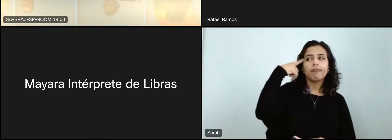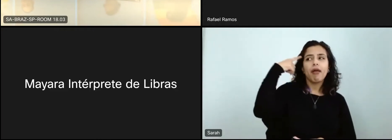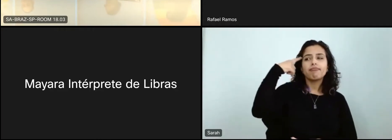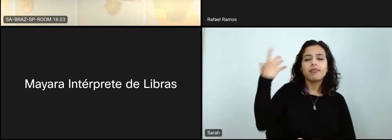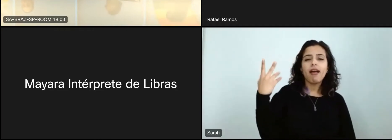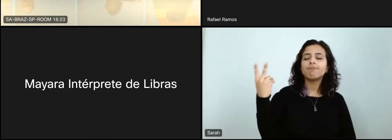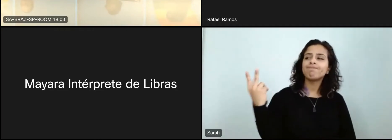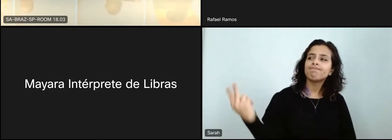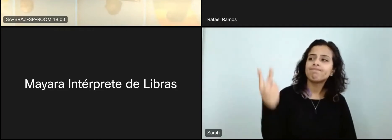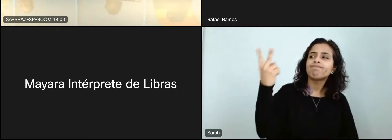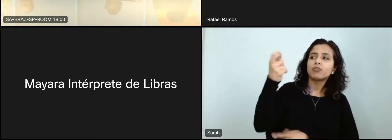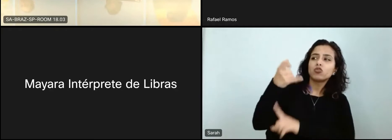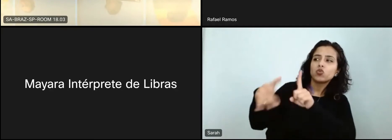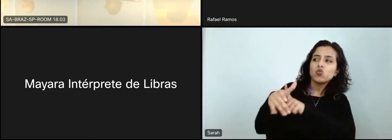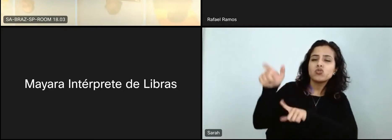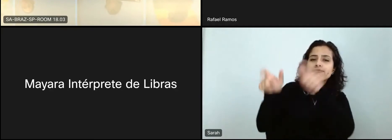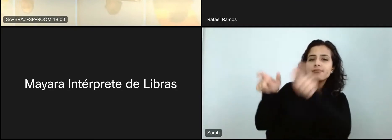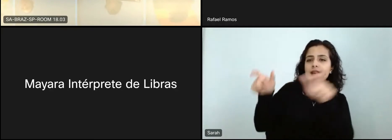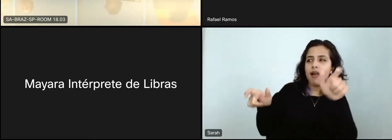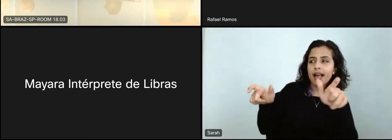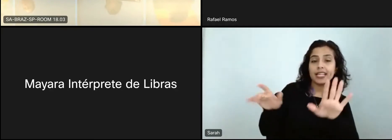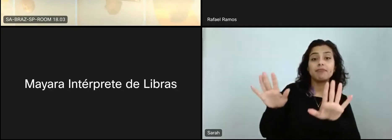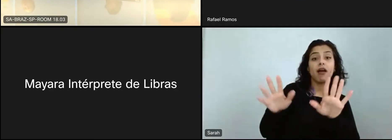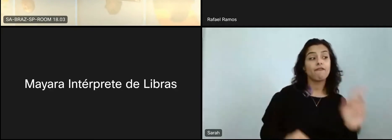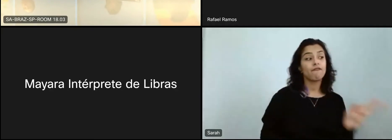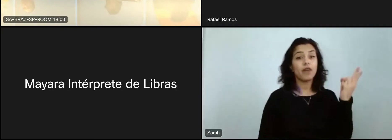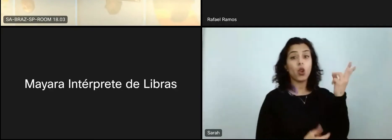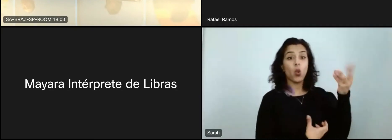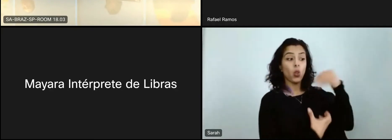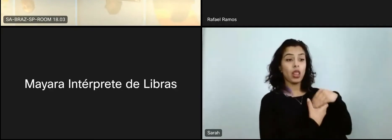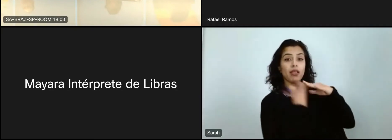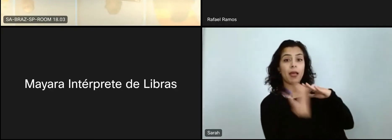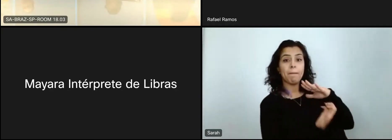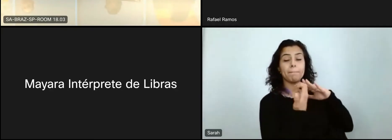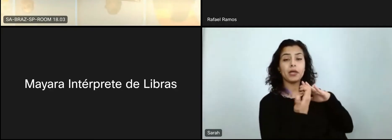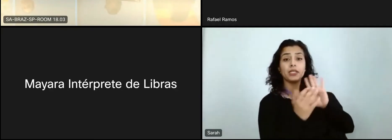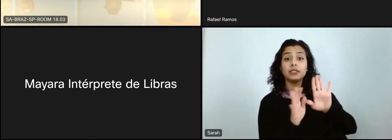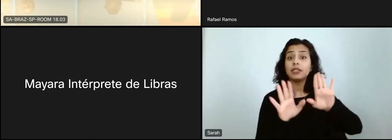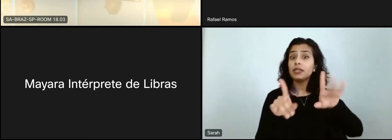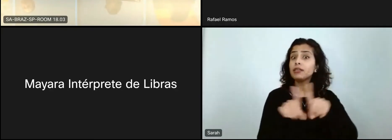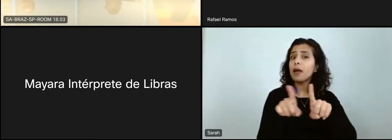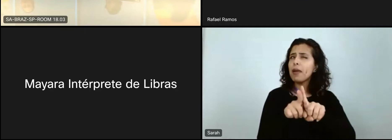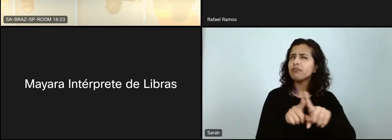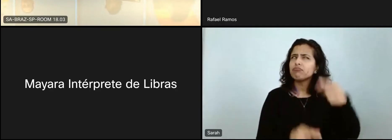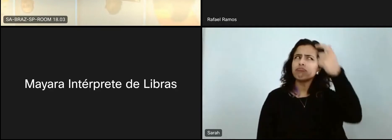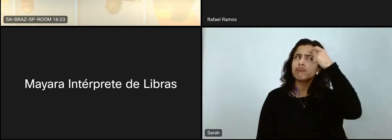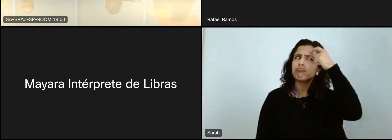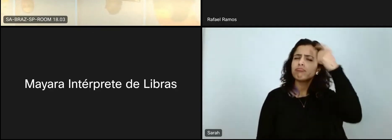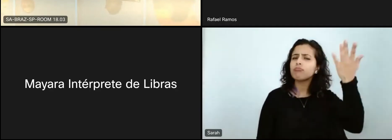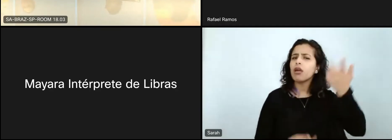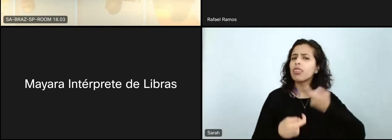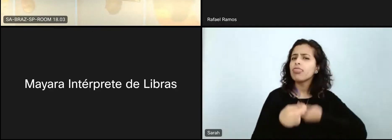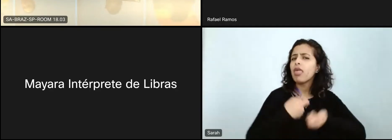Valores da corporação, mas principalmente para negócio, né? Ter pensamentos diferentes